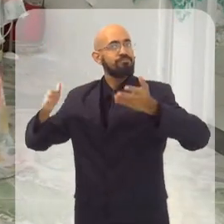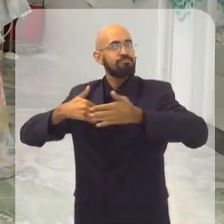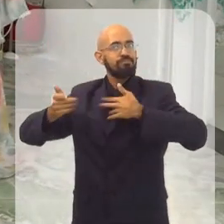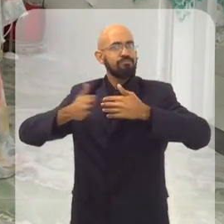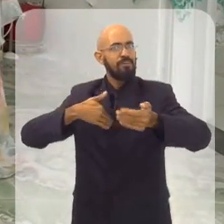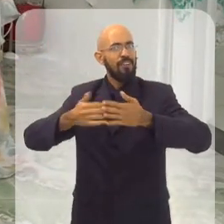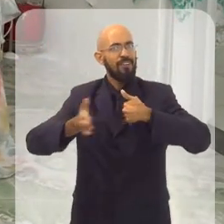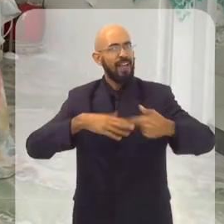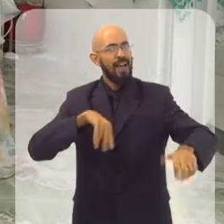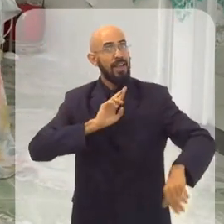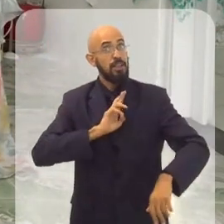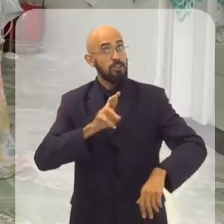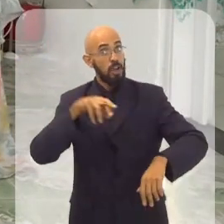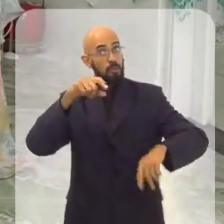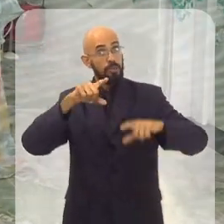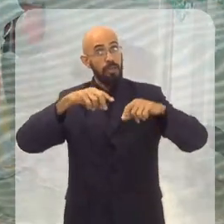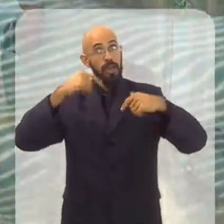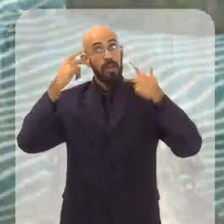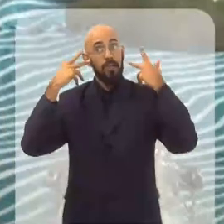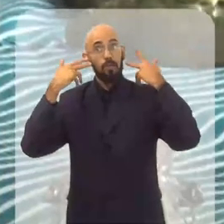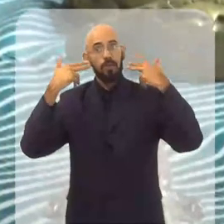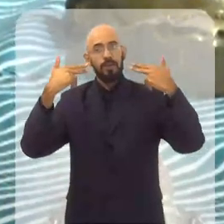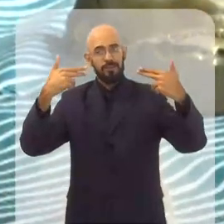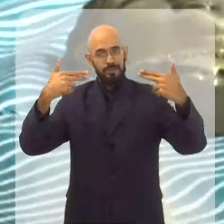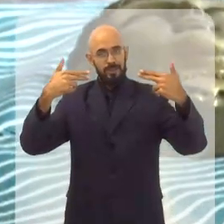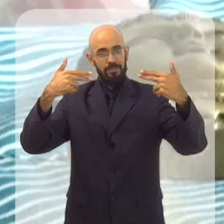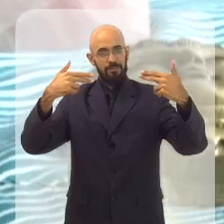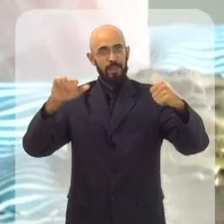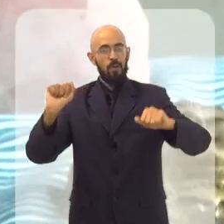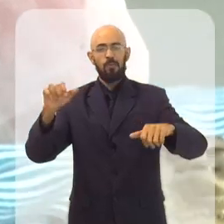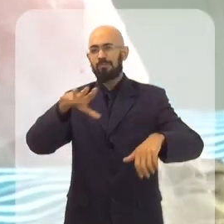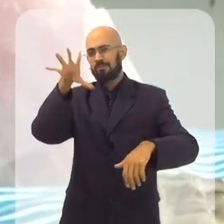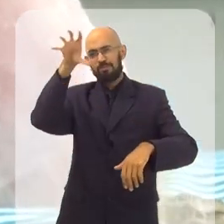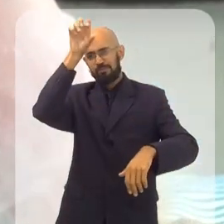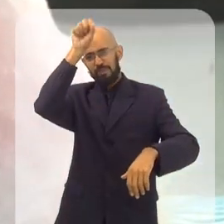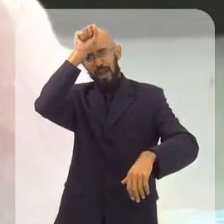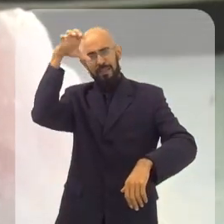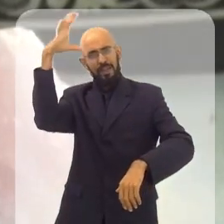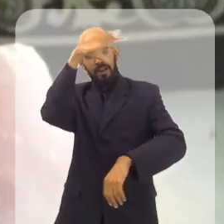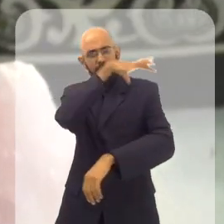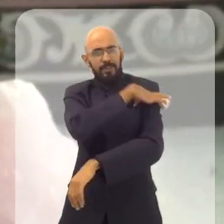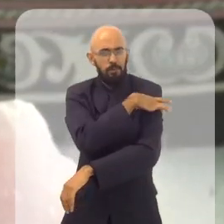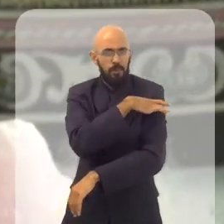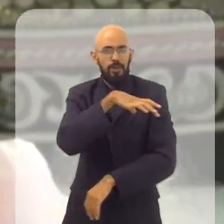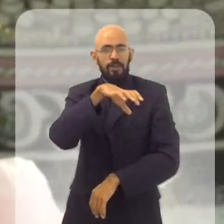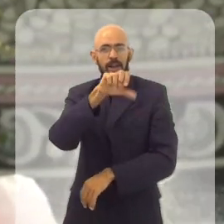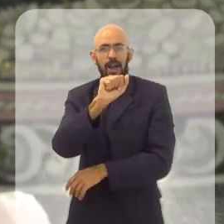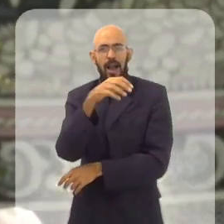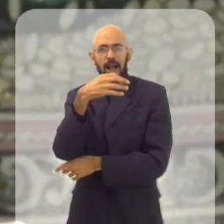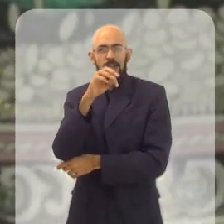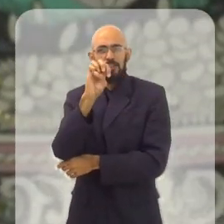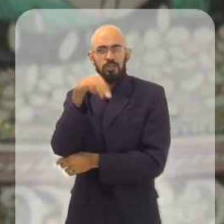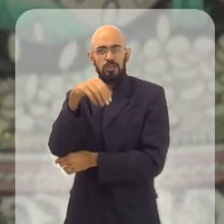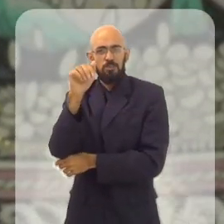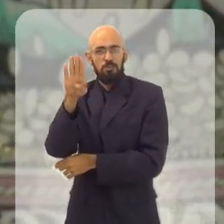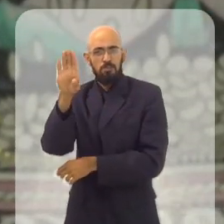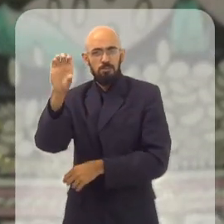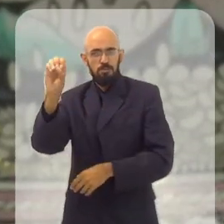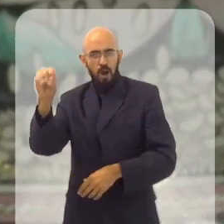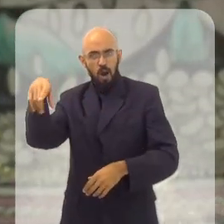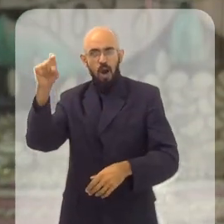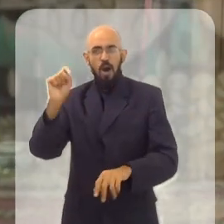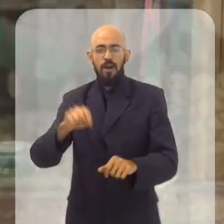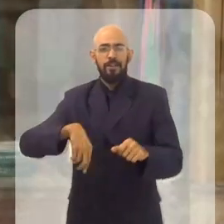nós trabalhamos com religiões da natureza, né? Então Umbanda, Candomblé, Encantaria, Catimbó, né, religiões